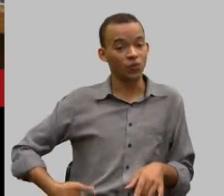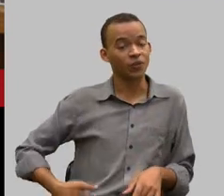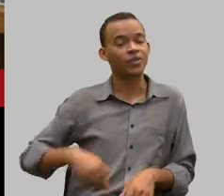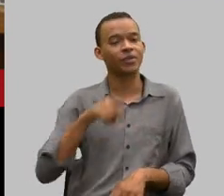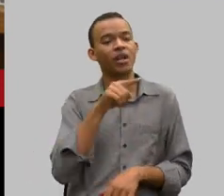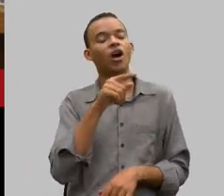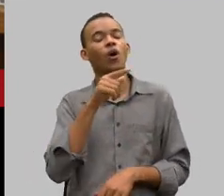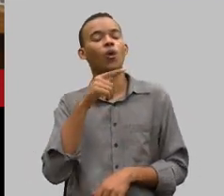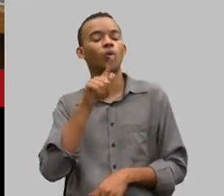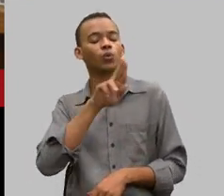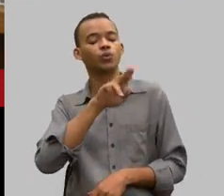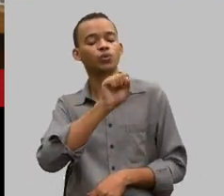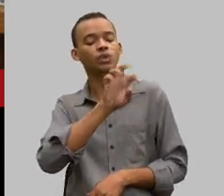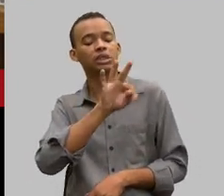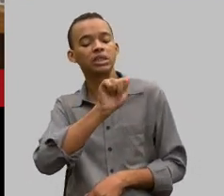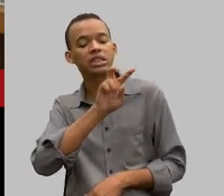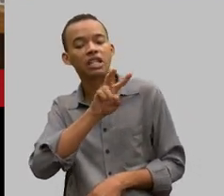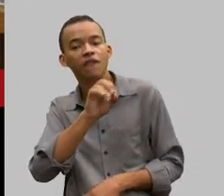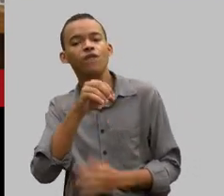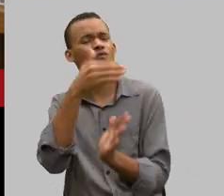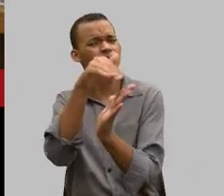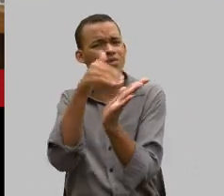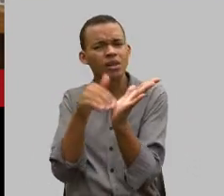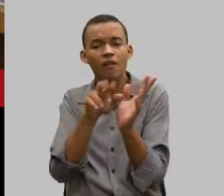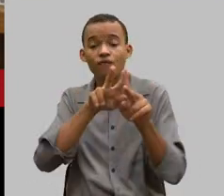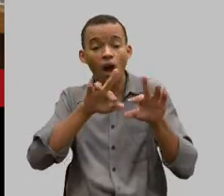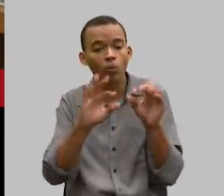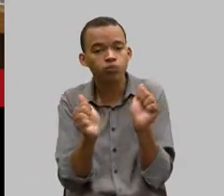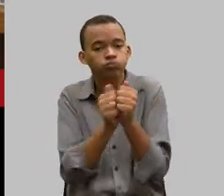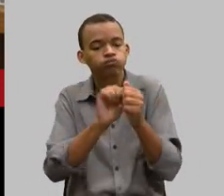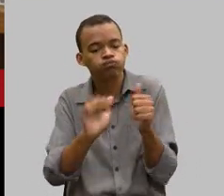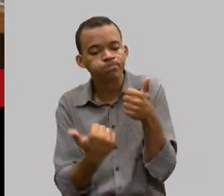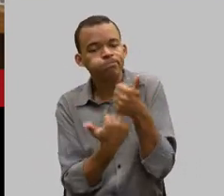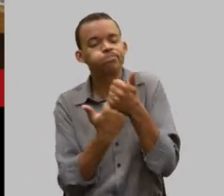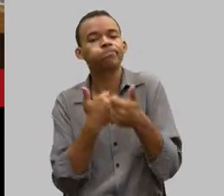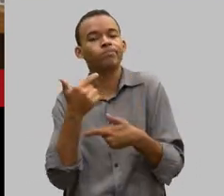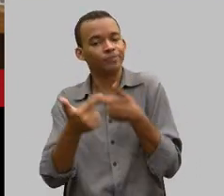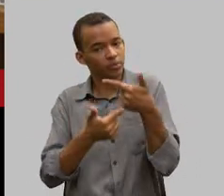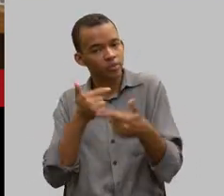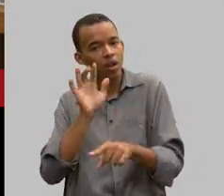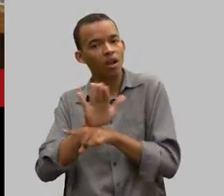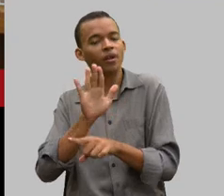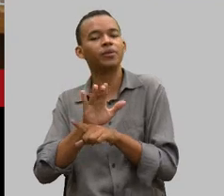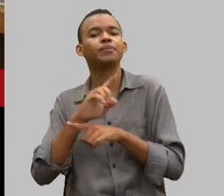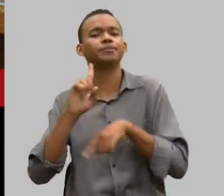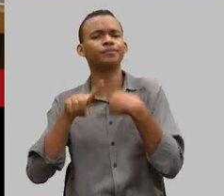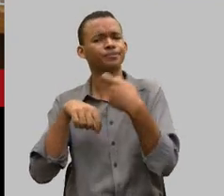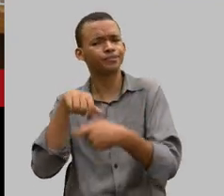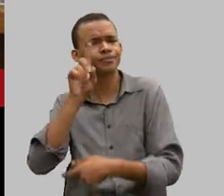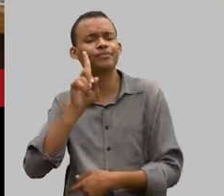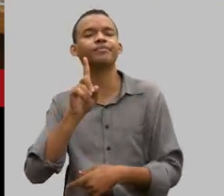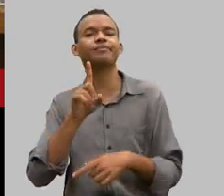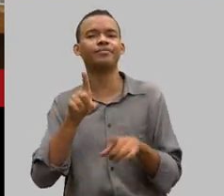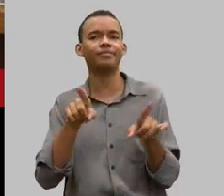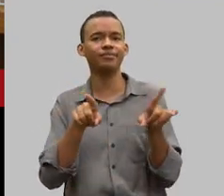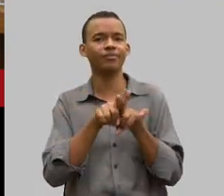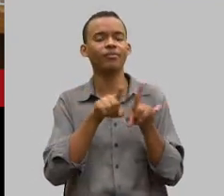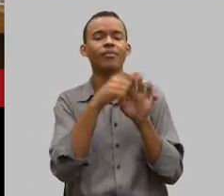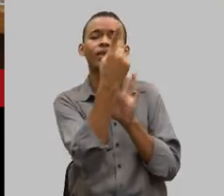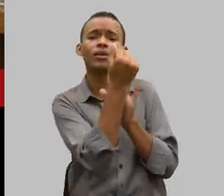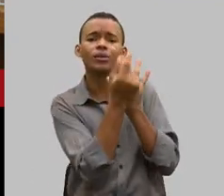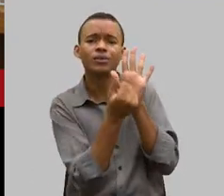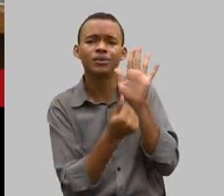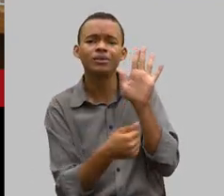e de todos os secretários que compõem esse governo e aqui eu prestei contas tem uma prestação de contas melhor do que eu falar